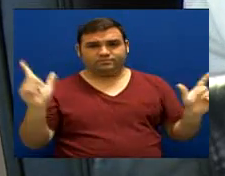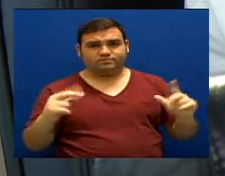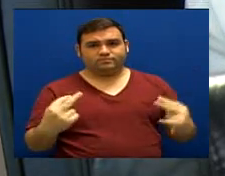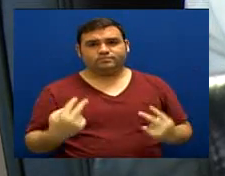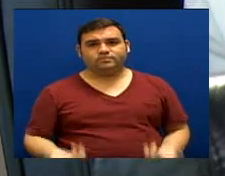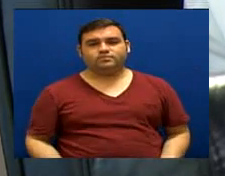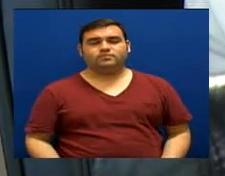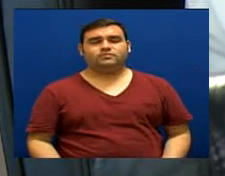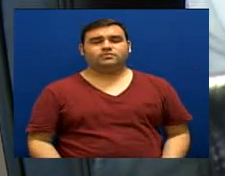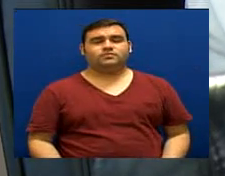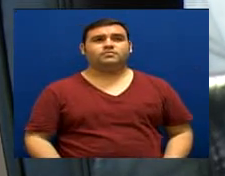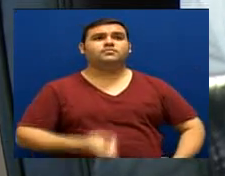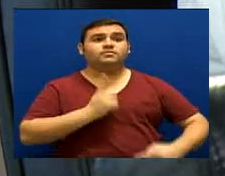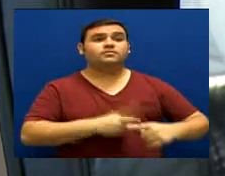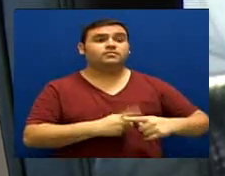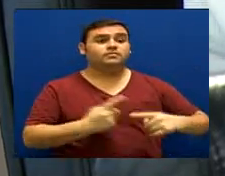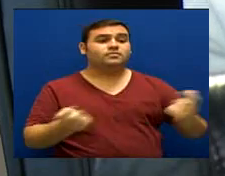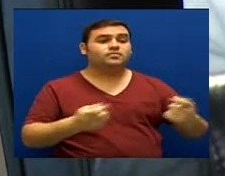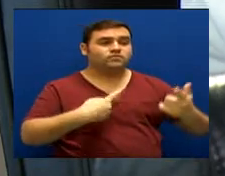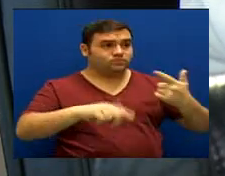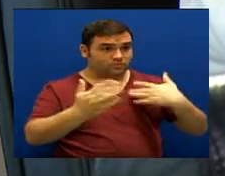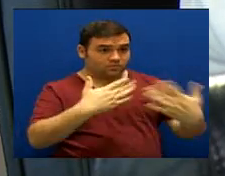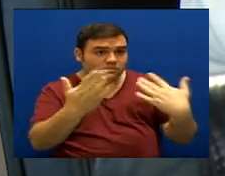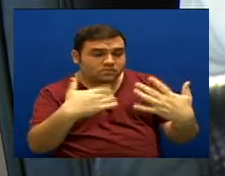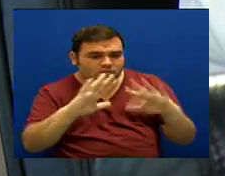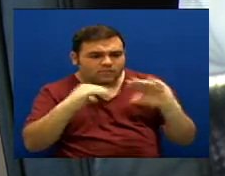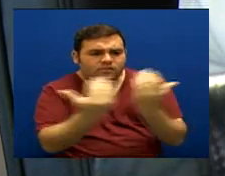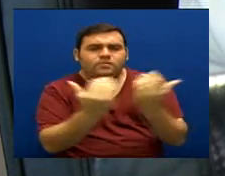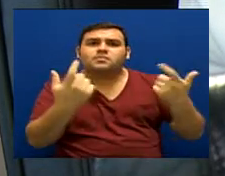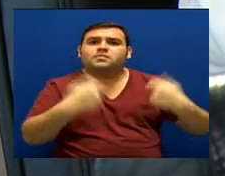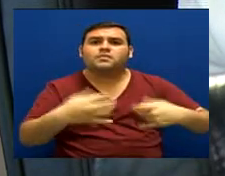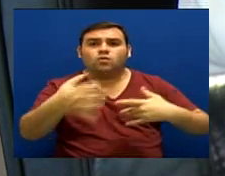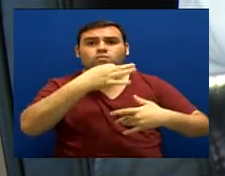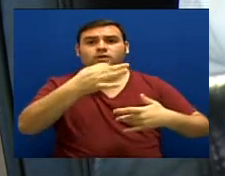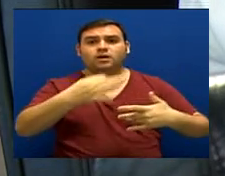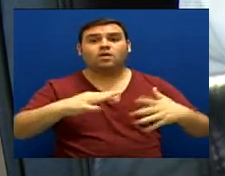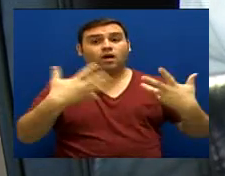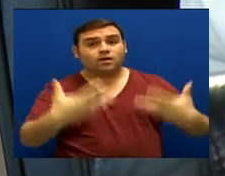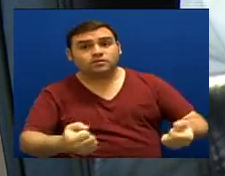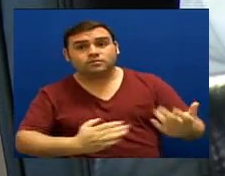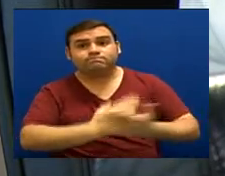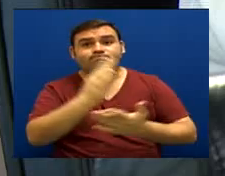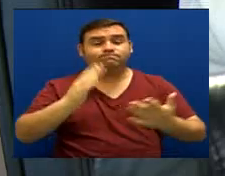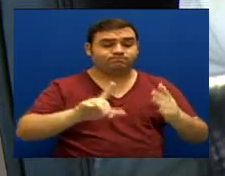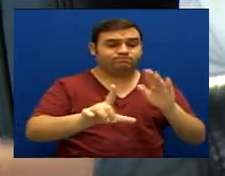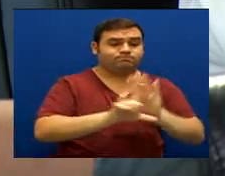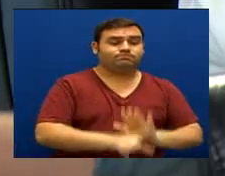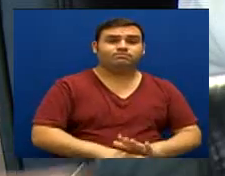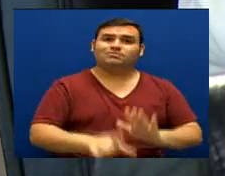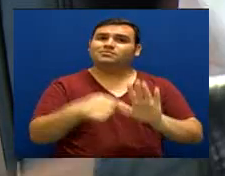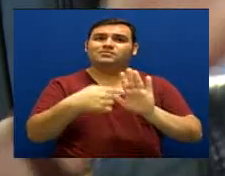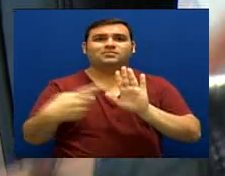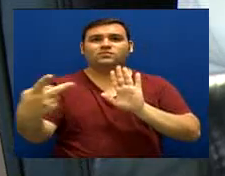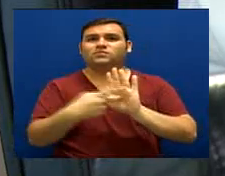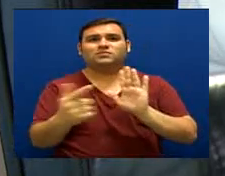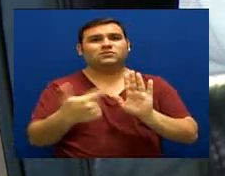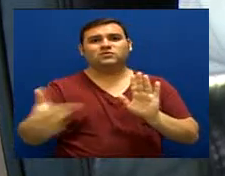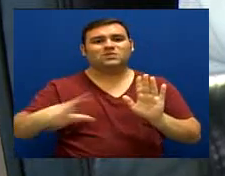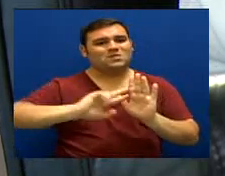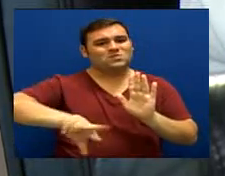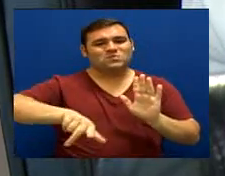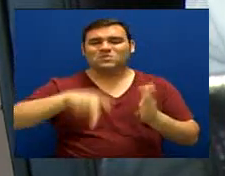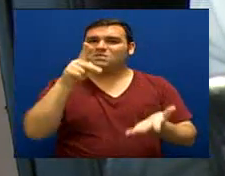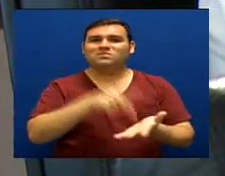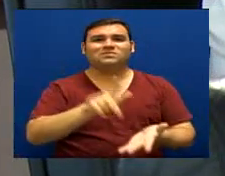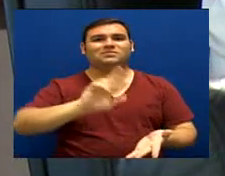é pra podermos discutir o a câmara vai ter que opinar porque ela aprova o orçamento e ele não é verdade na maioria das vezes